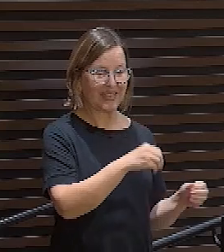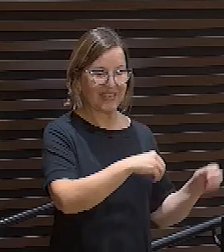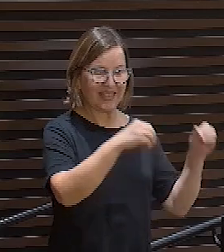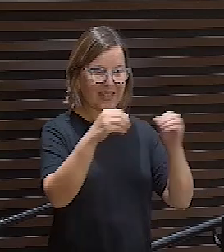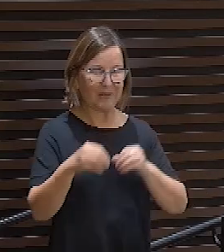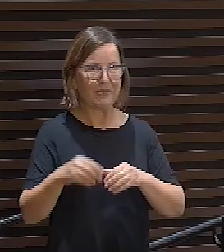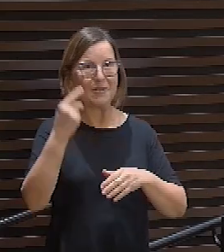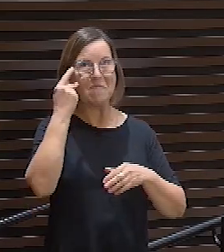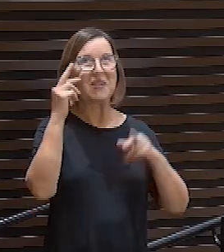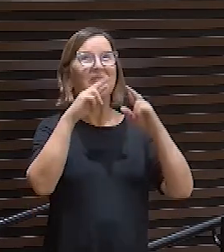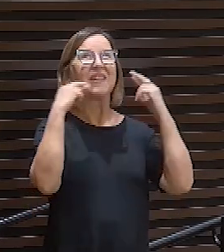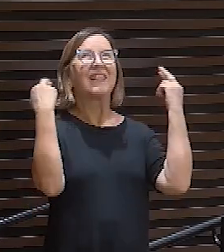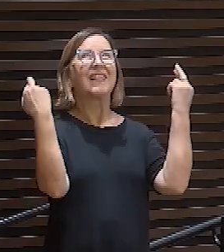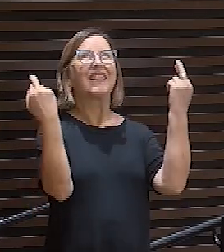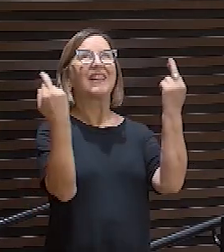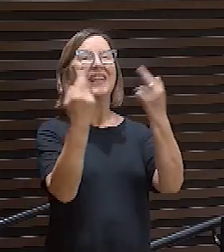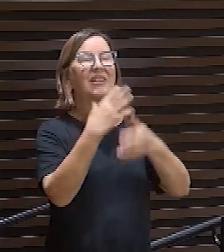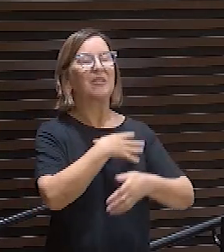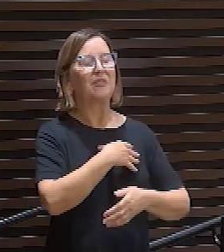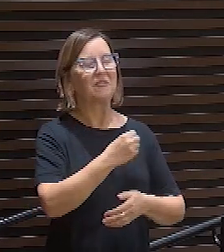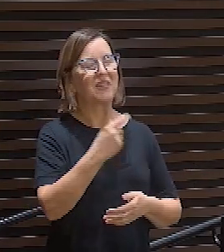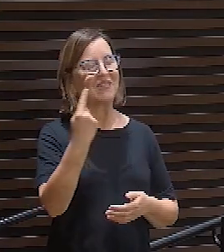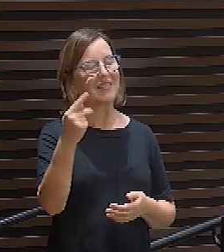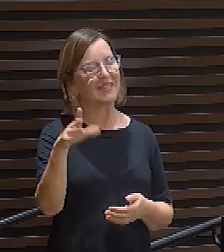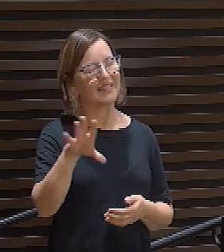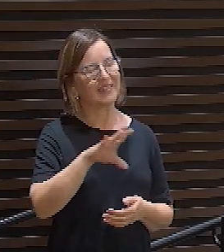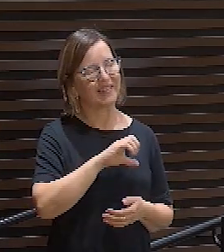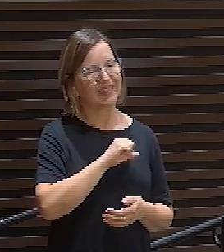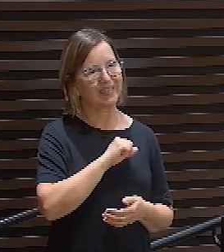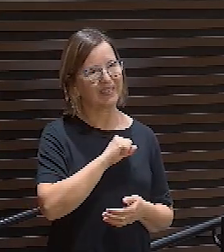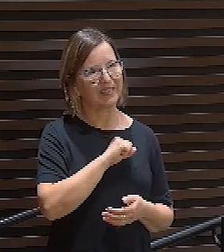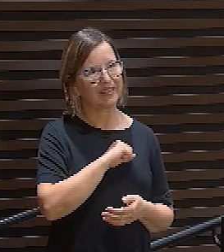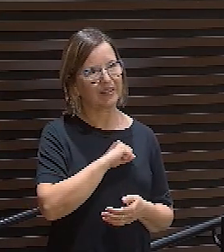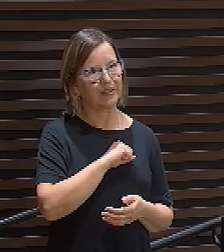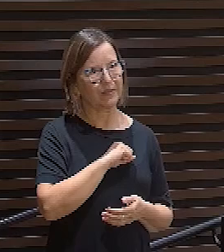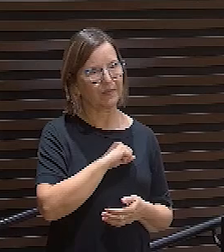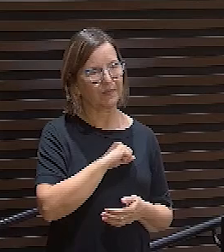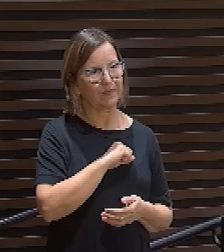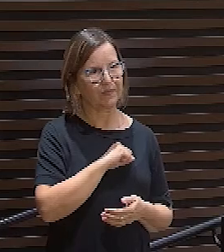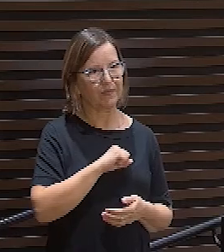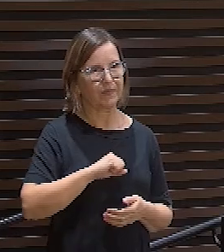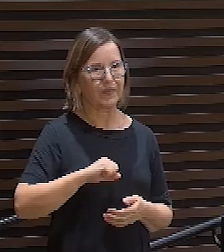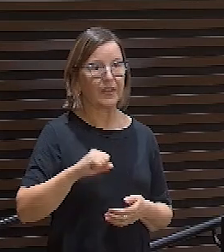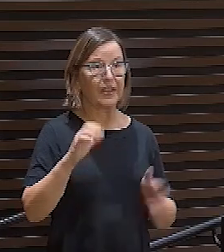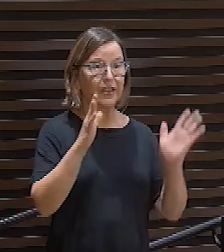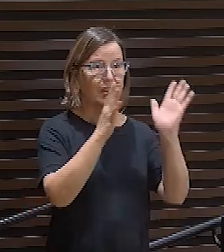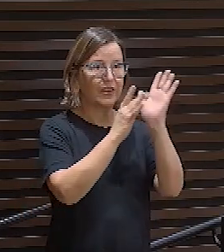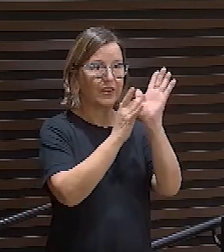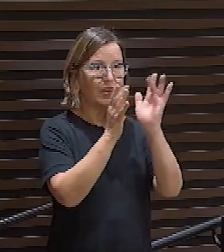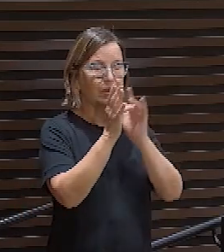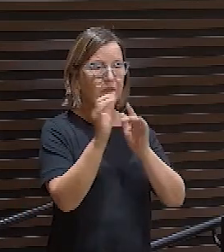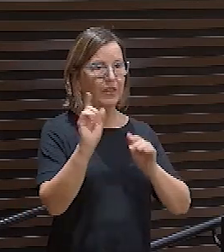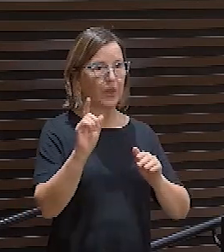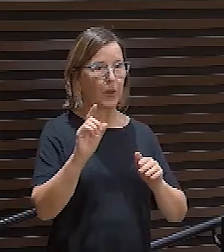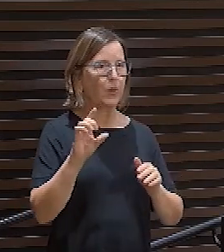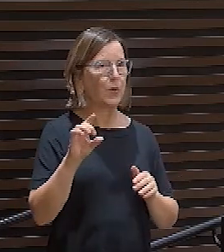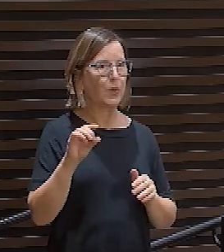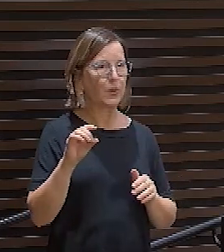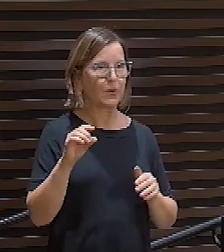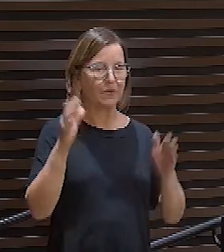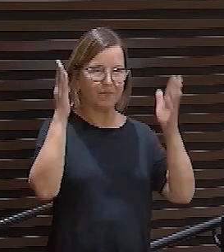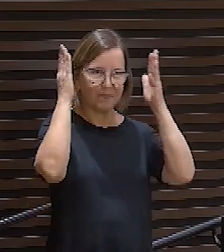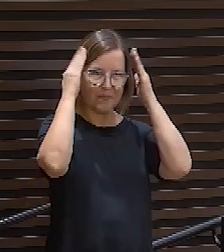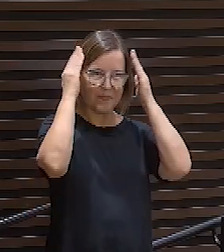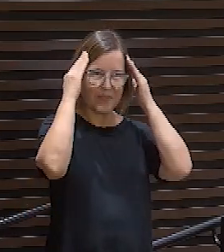amor. Foi isso que Ele fez. E Ele não é só a cabeça, Ele não é só o